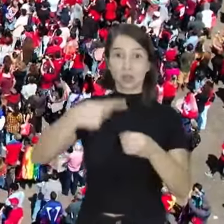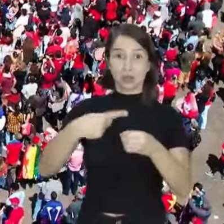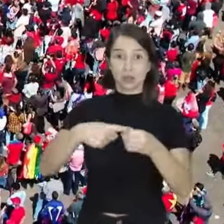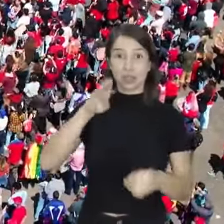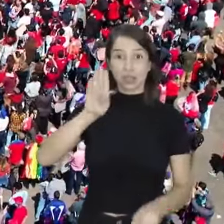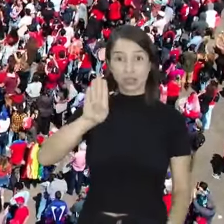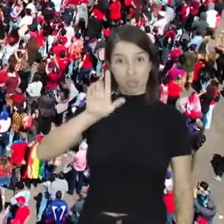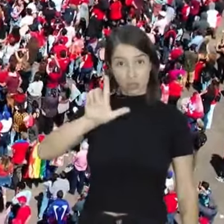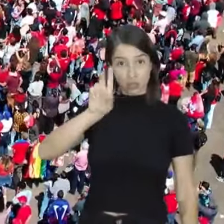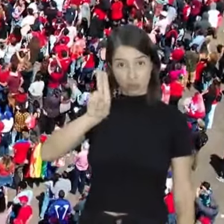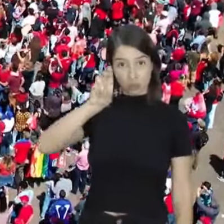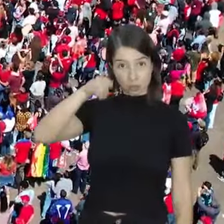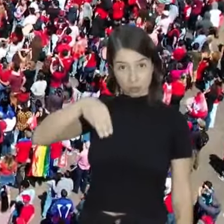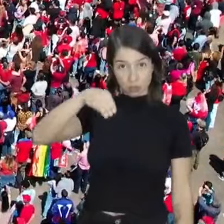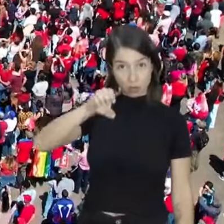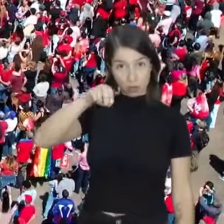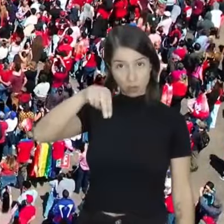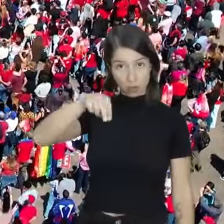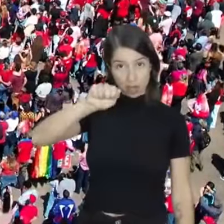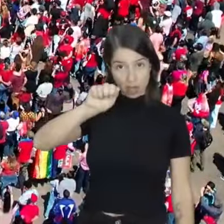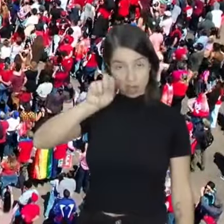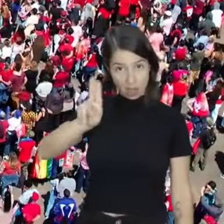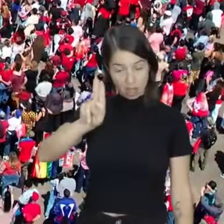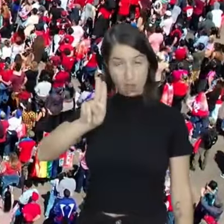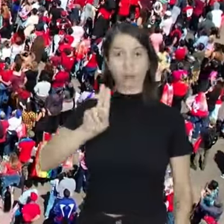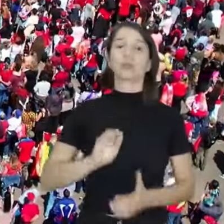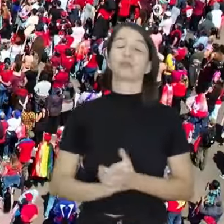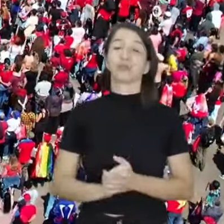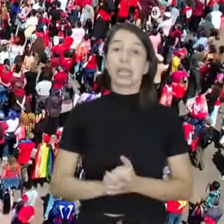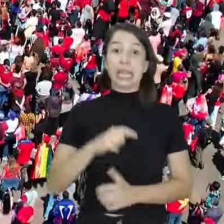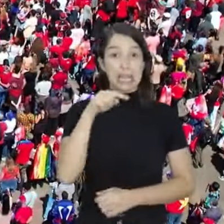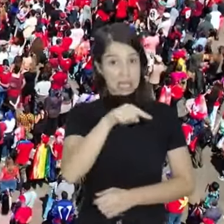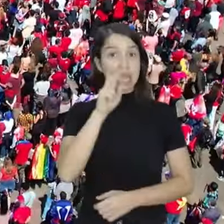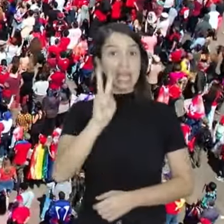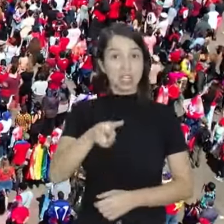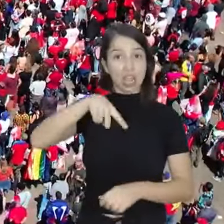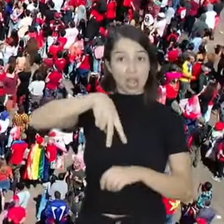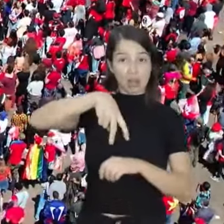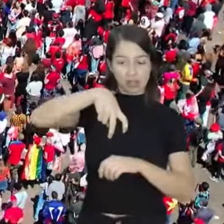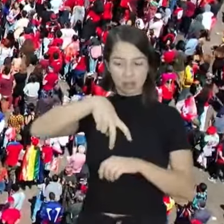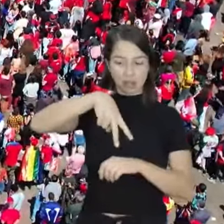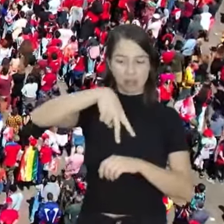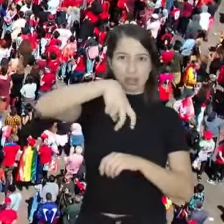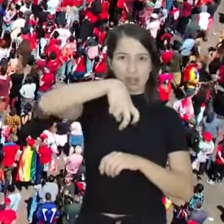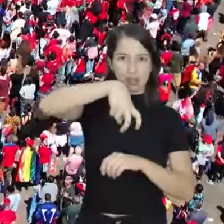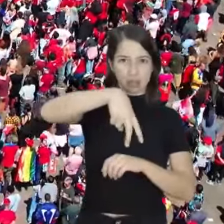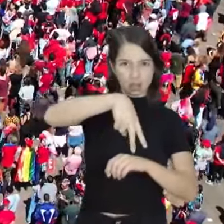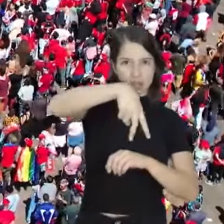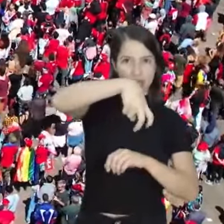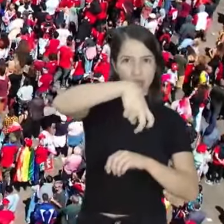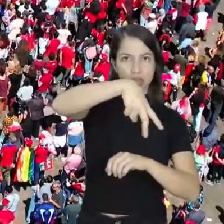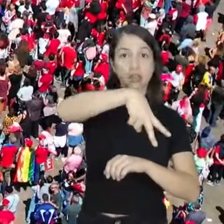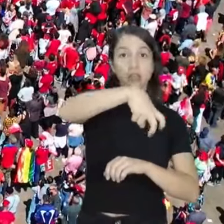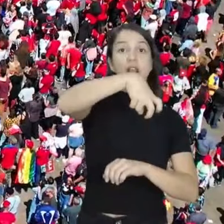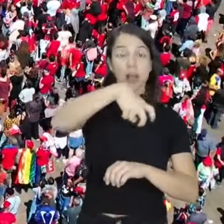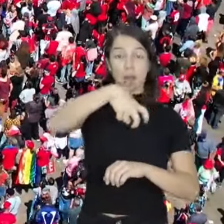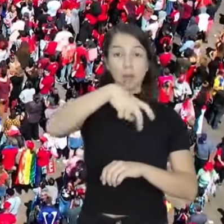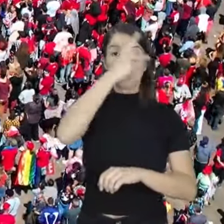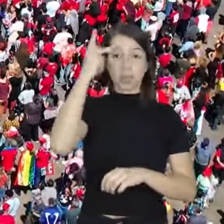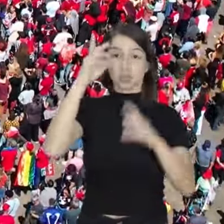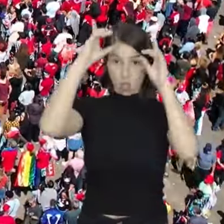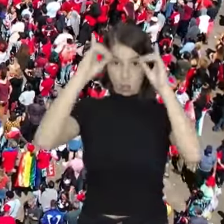Ele já andava assim, com essa perninha com a deficiência, mas o problema não é a perna, o problema é que o Décio tem